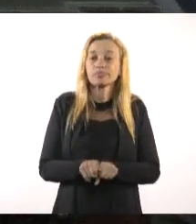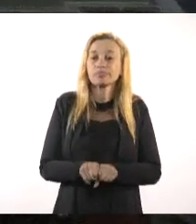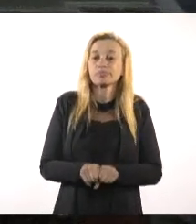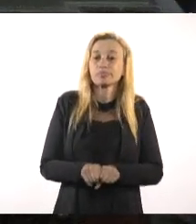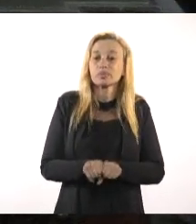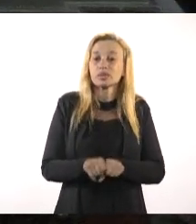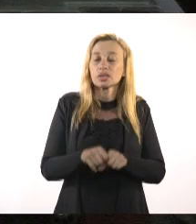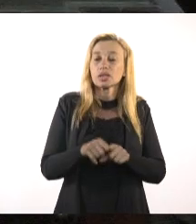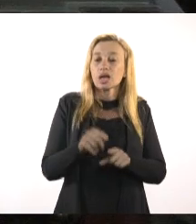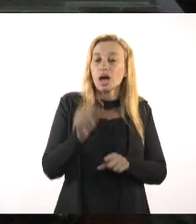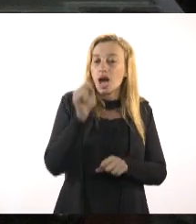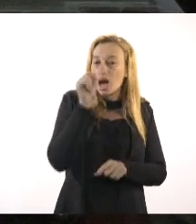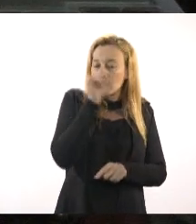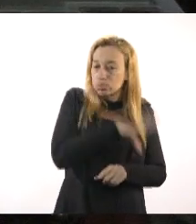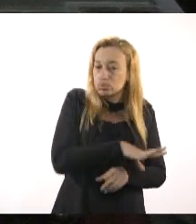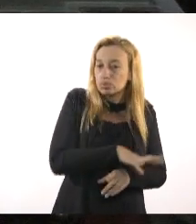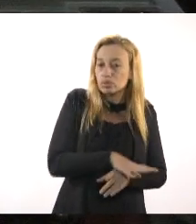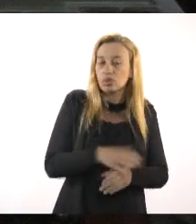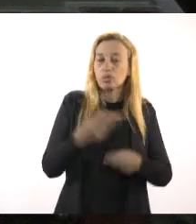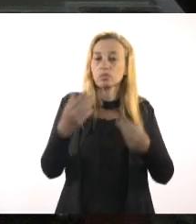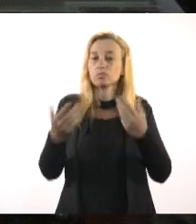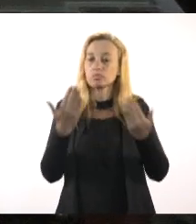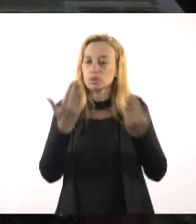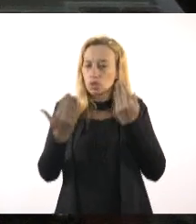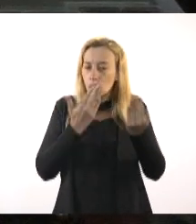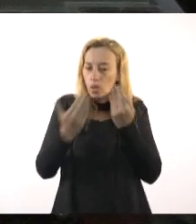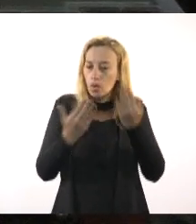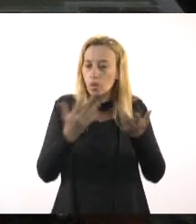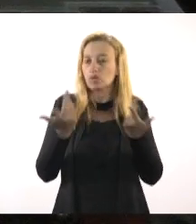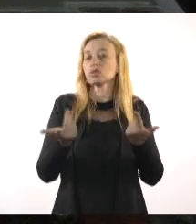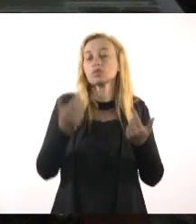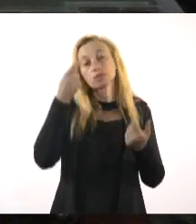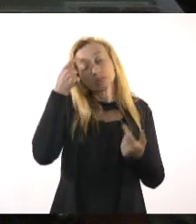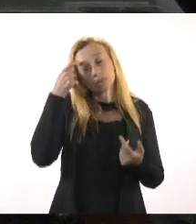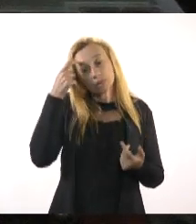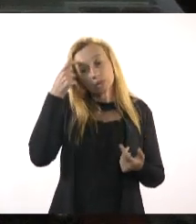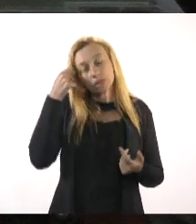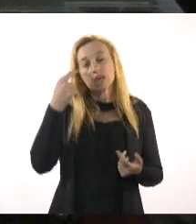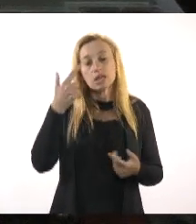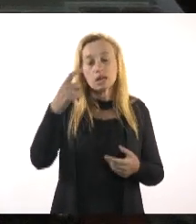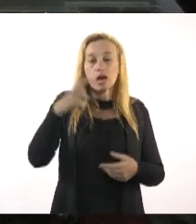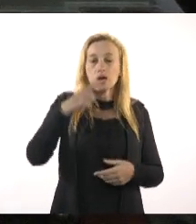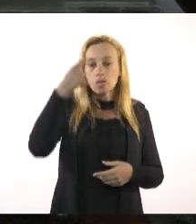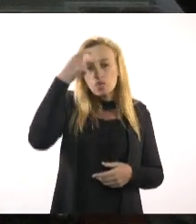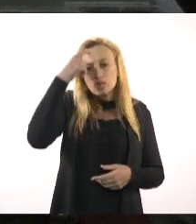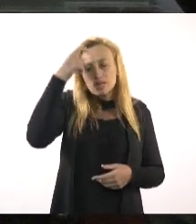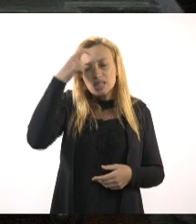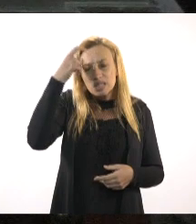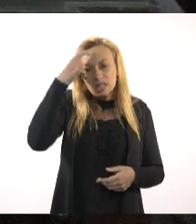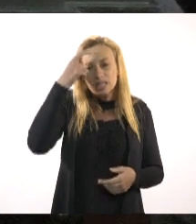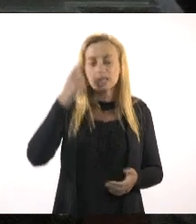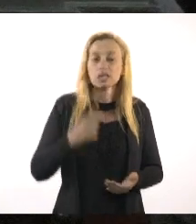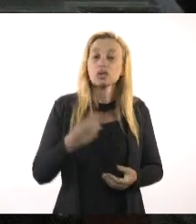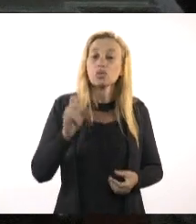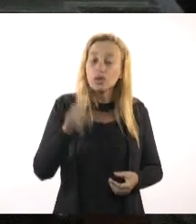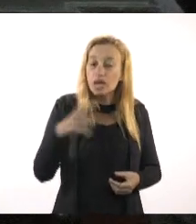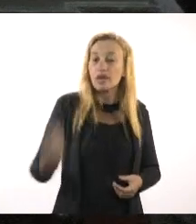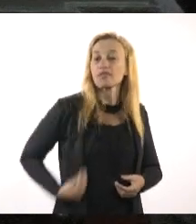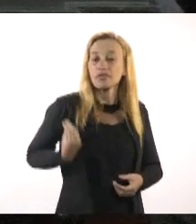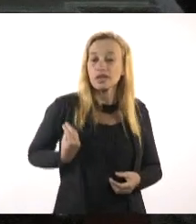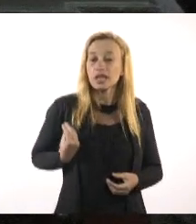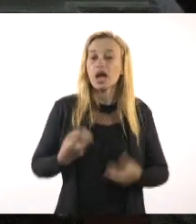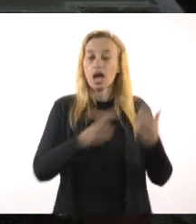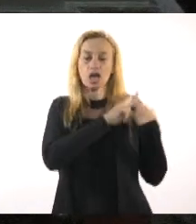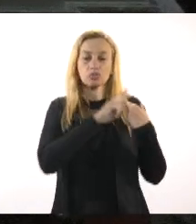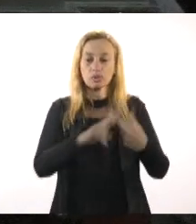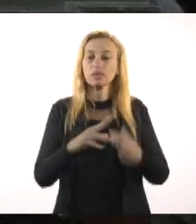abusos psicológicos, a depressão, o mal do século. Então, a gente ter a consciência do presente que é a vida e a